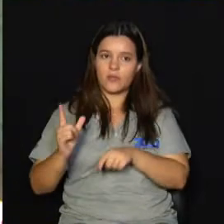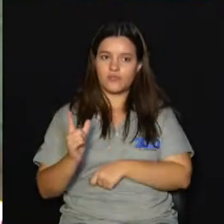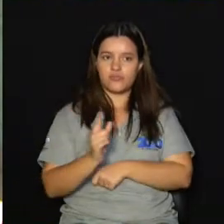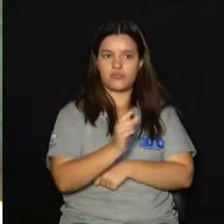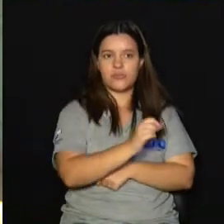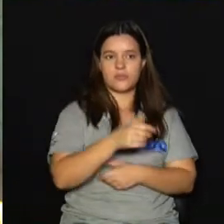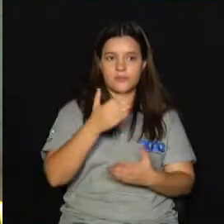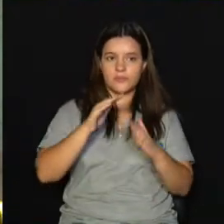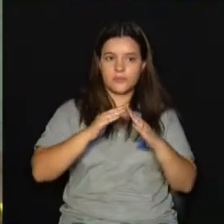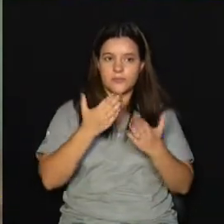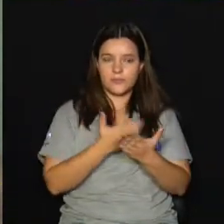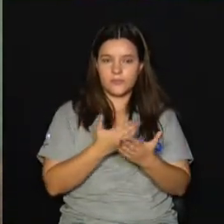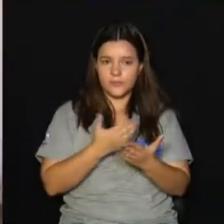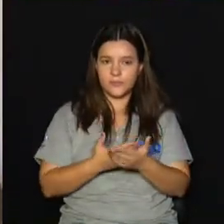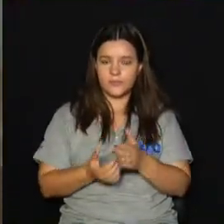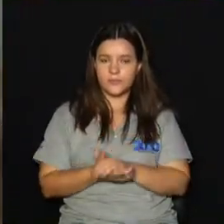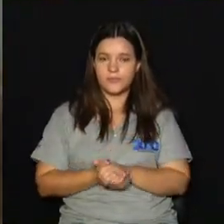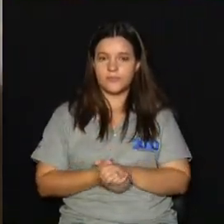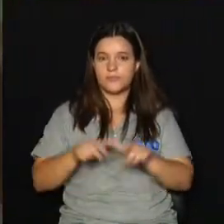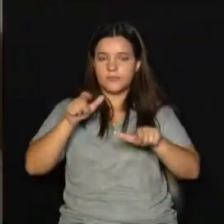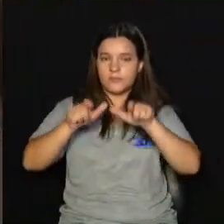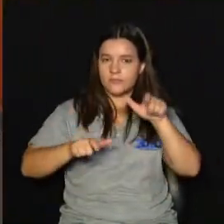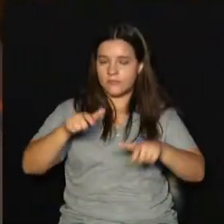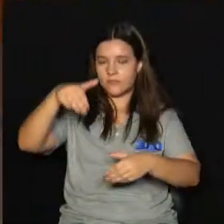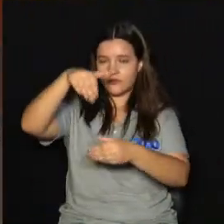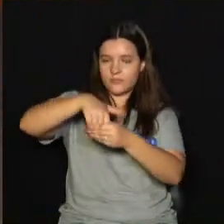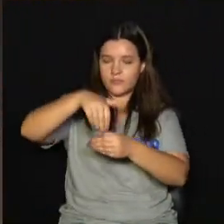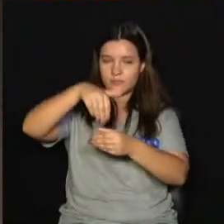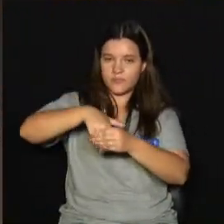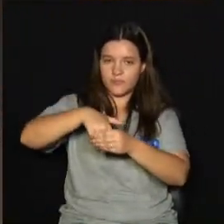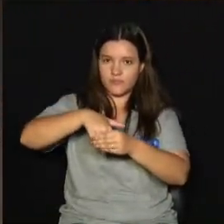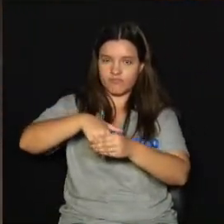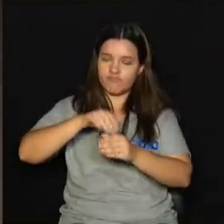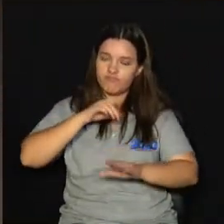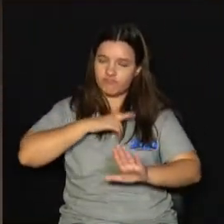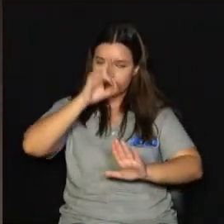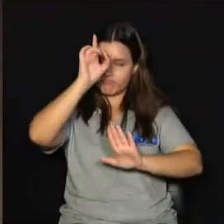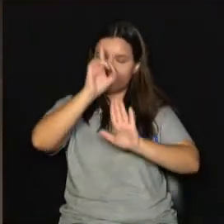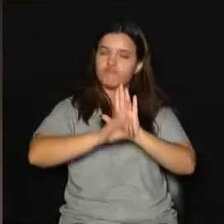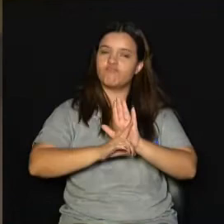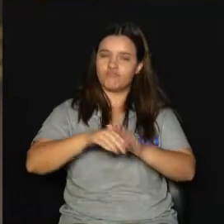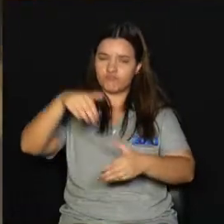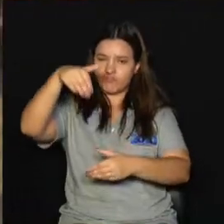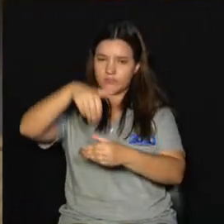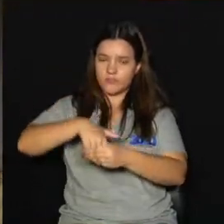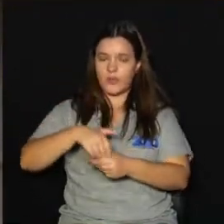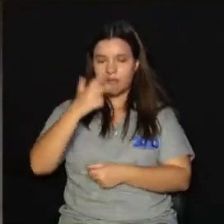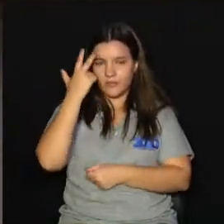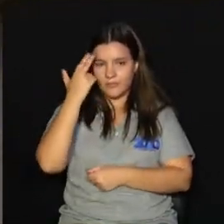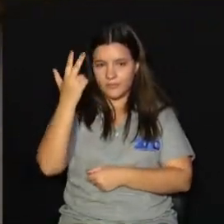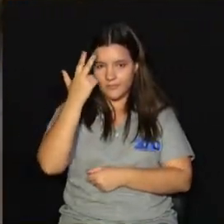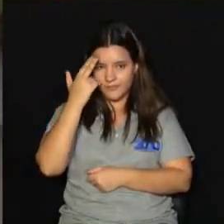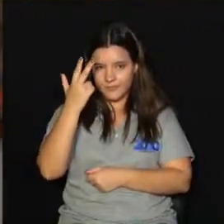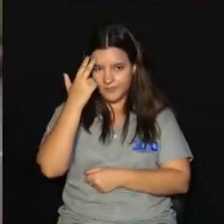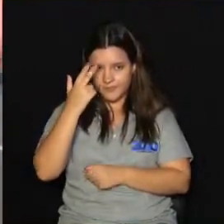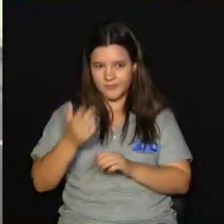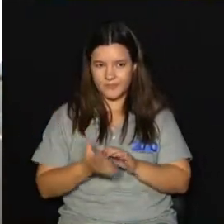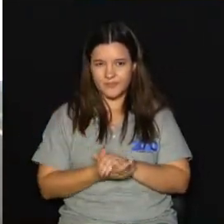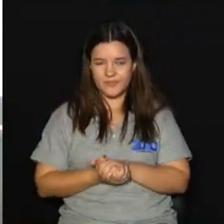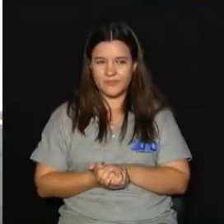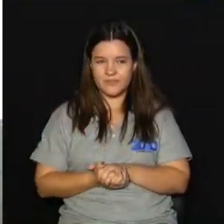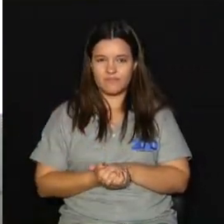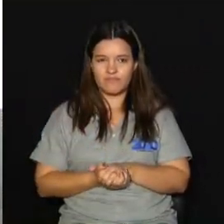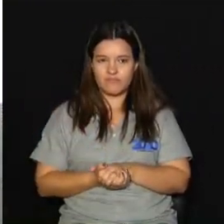escola, para o pessoal poder fazer a votação normalmente, né? A